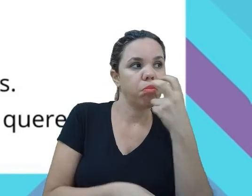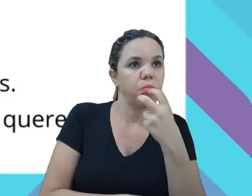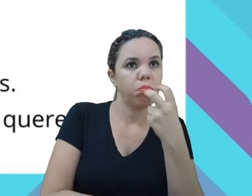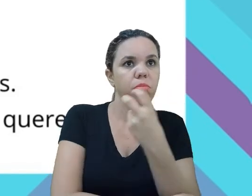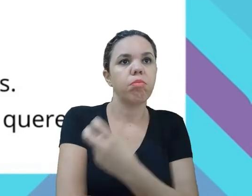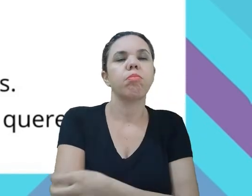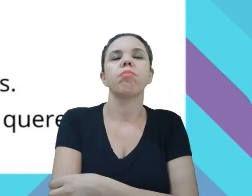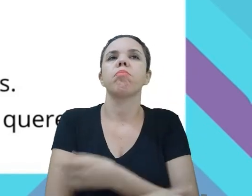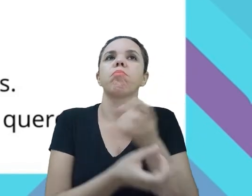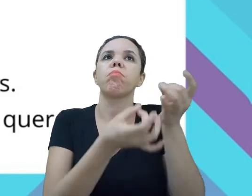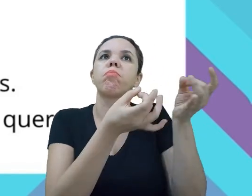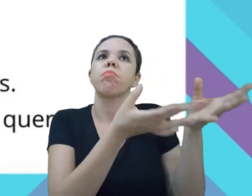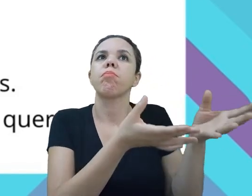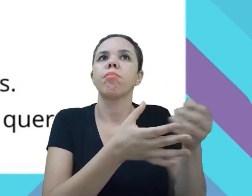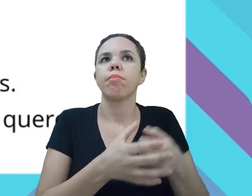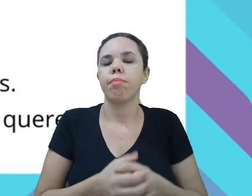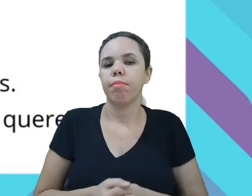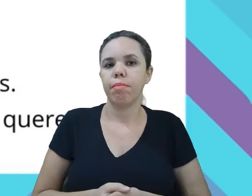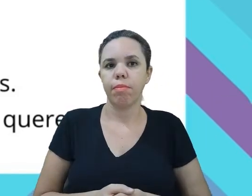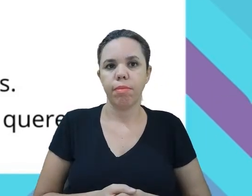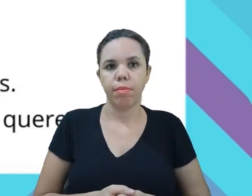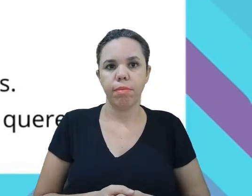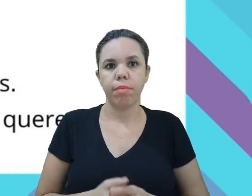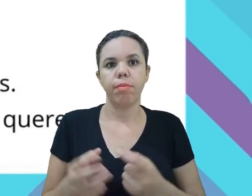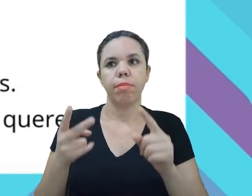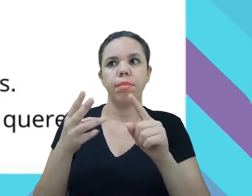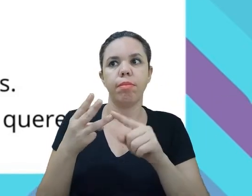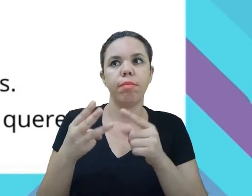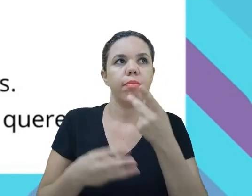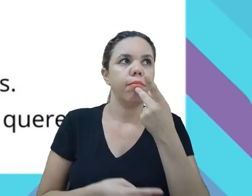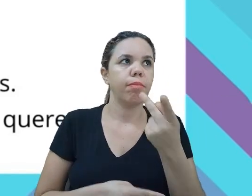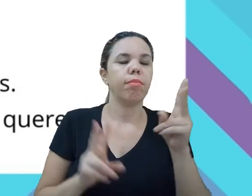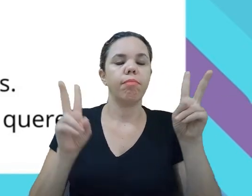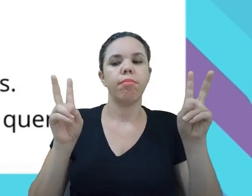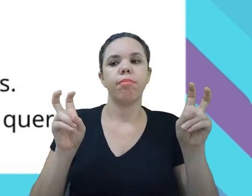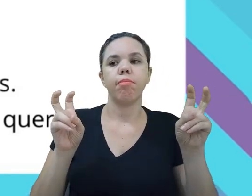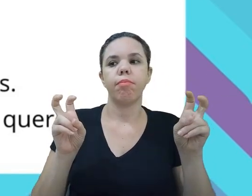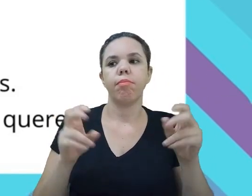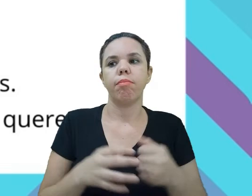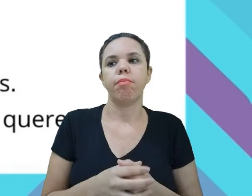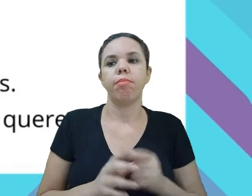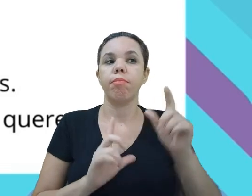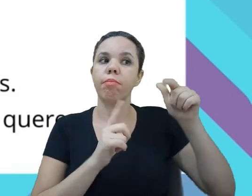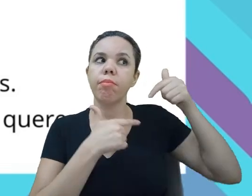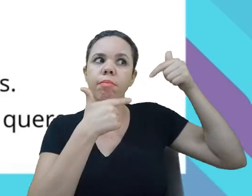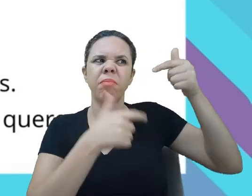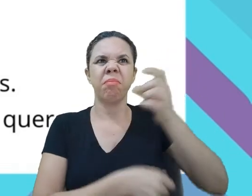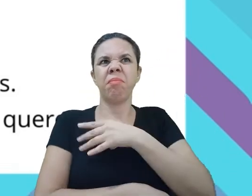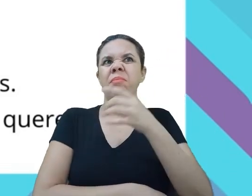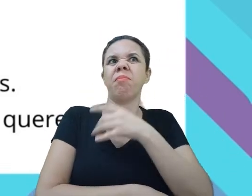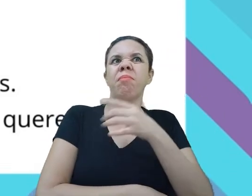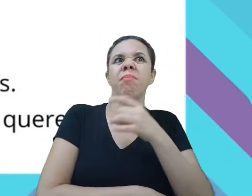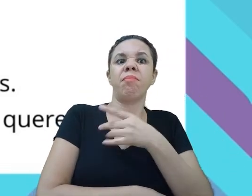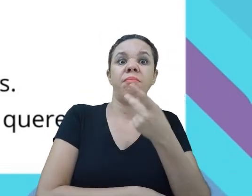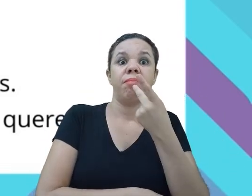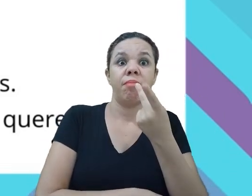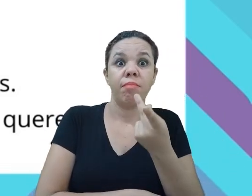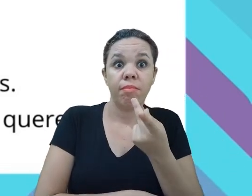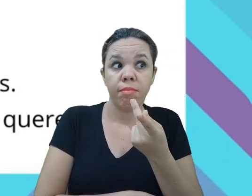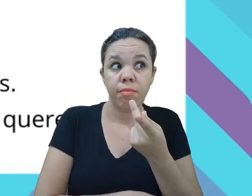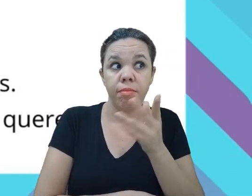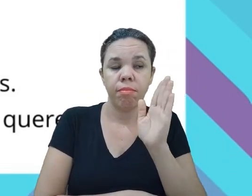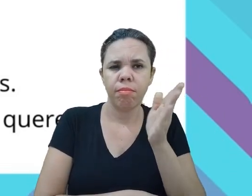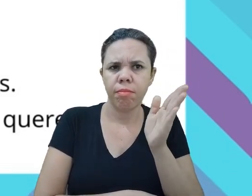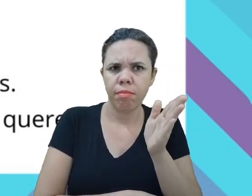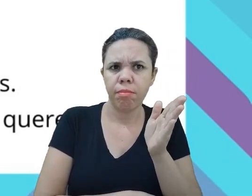do conhecimento, que é bem uma busca do esquizoide, e também da fuga do discurso em público, na fuga